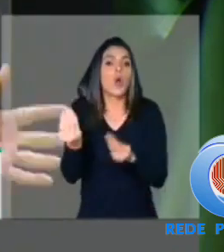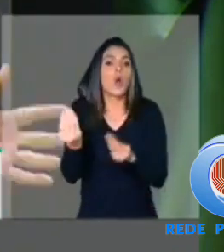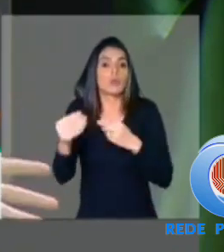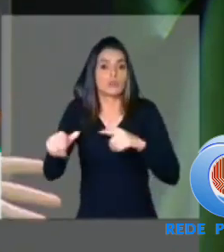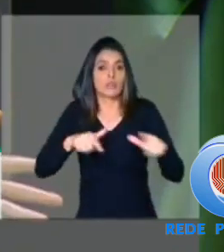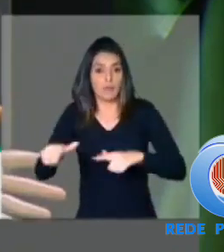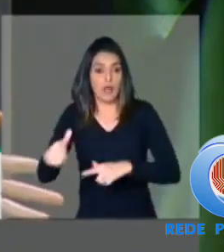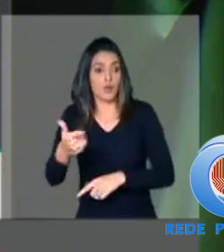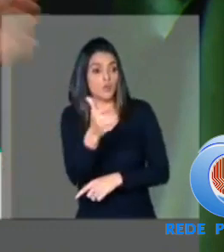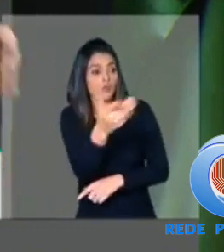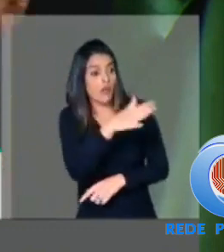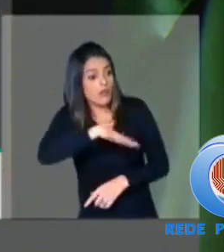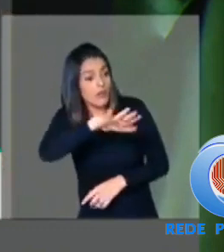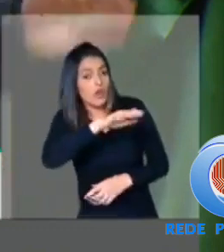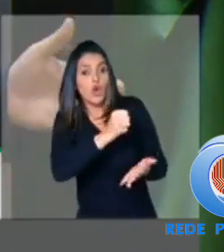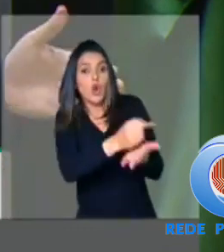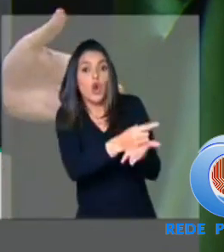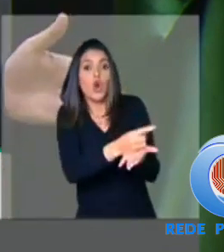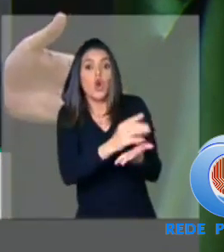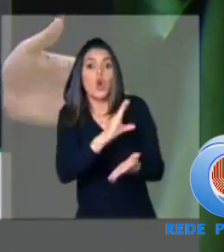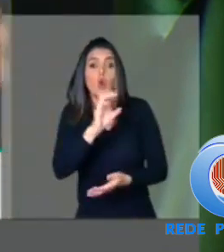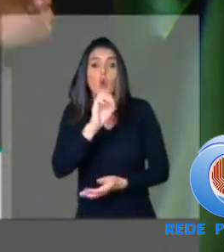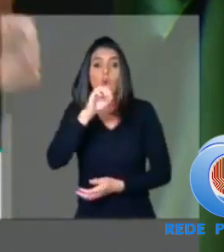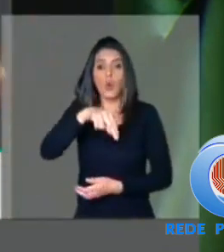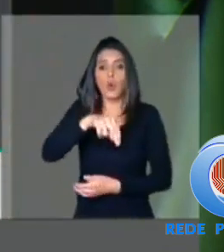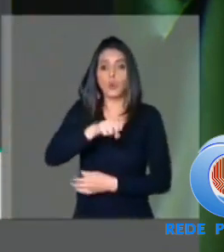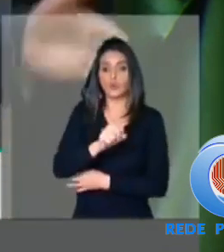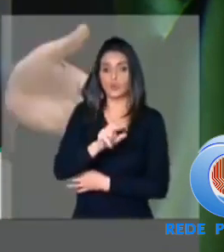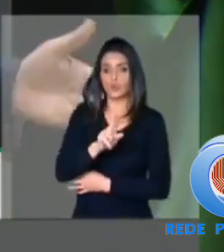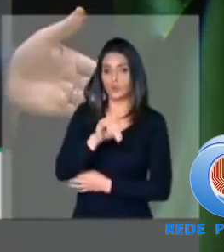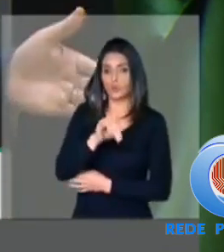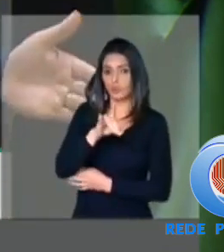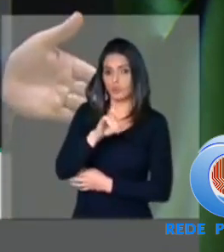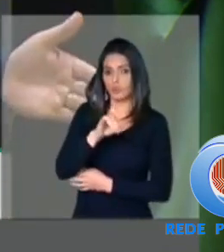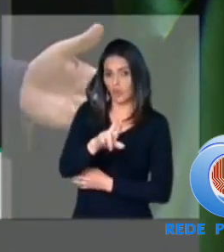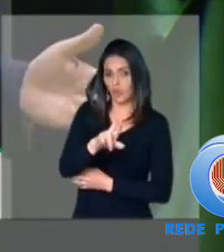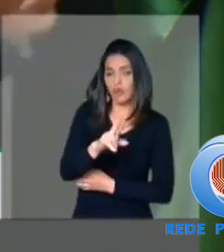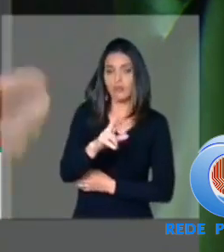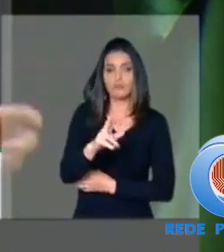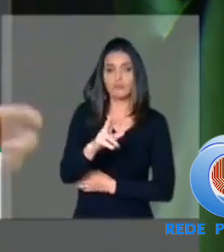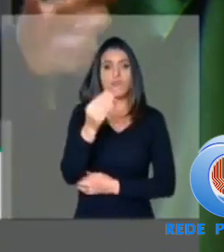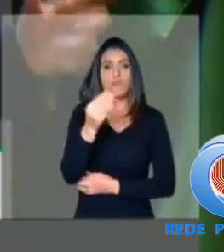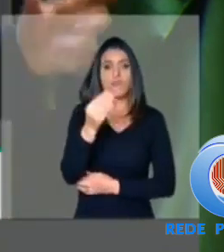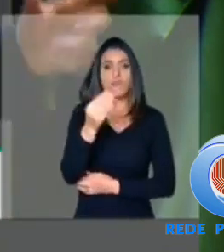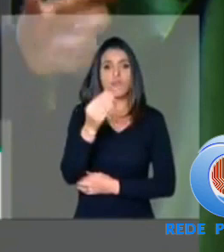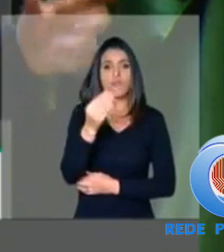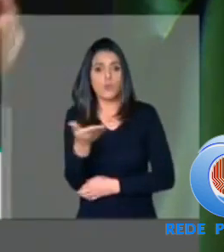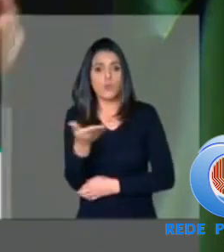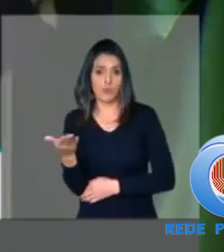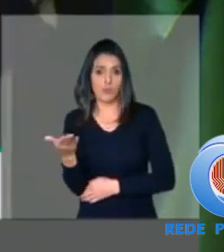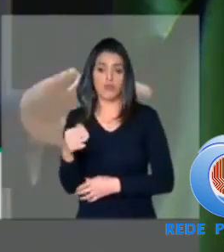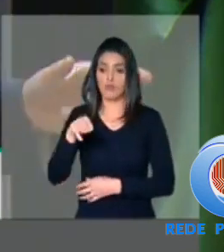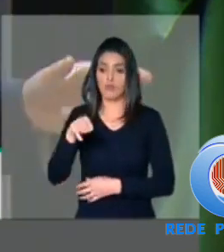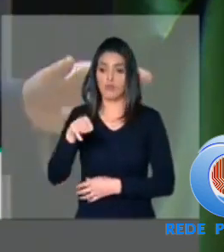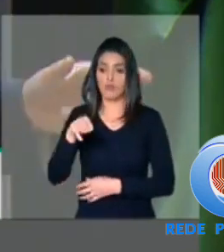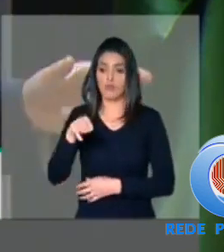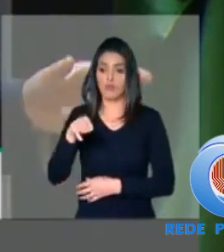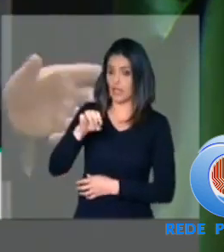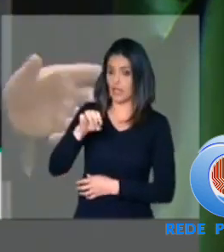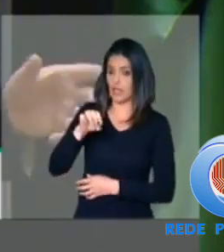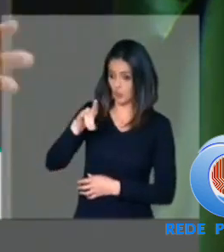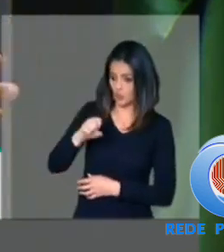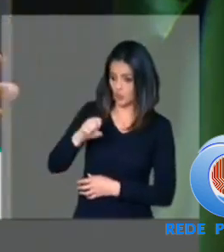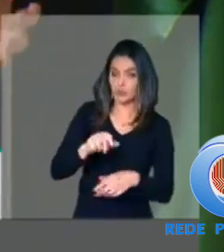mercado consumidor. O mercado consumidor é cada vez mais frágil, e esses pequenos e médios